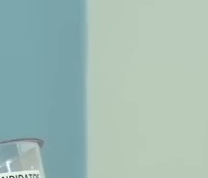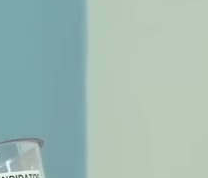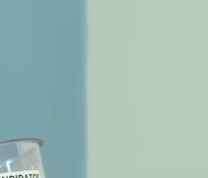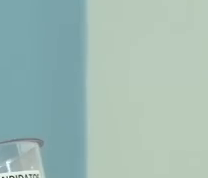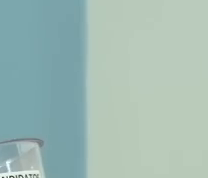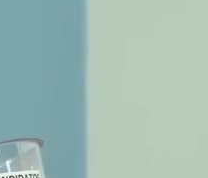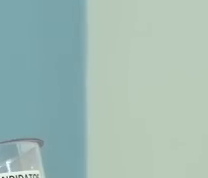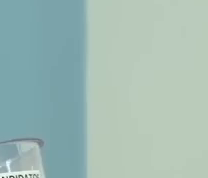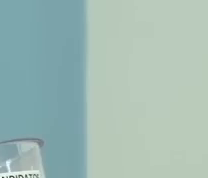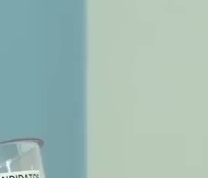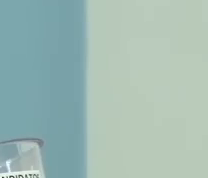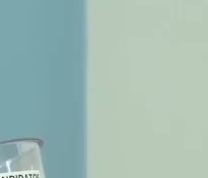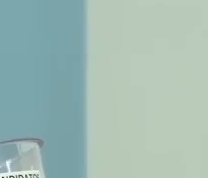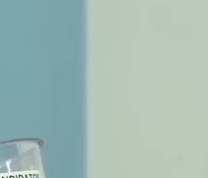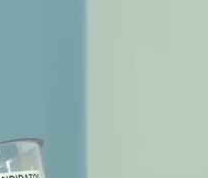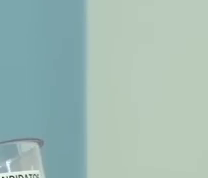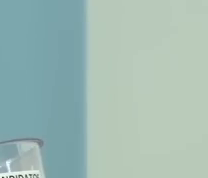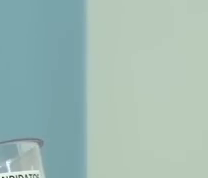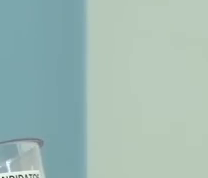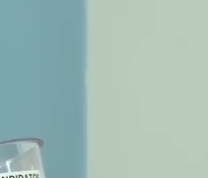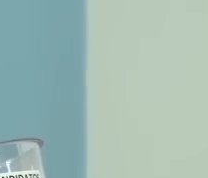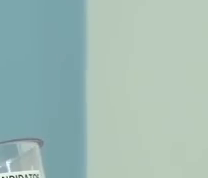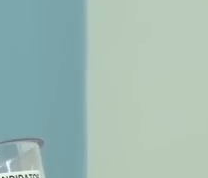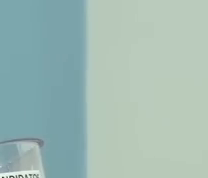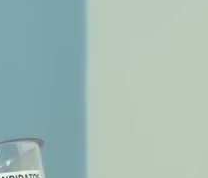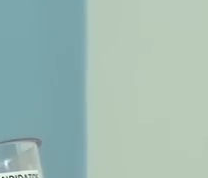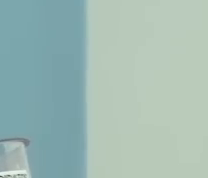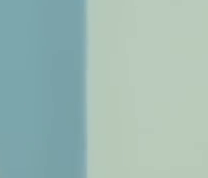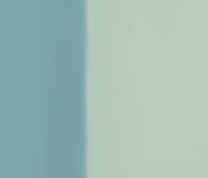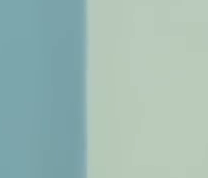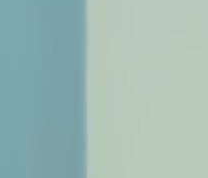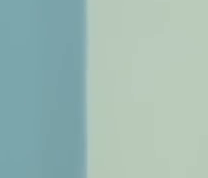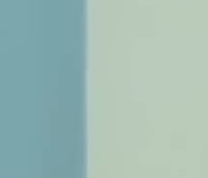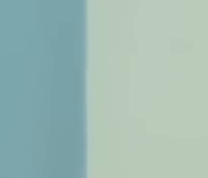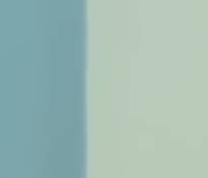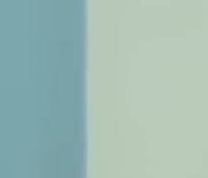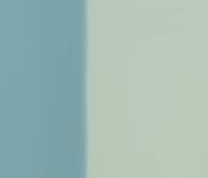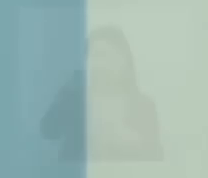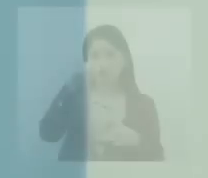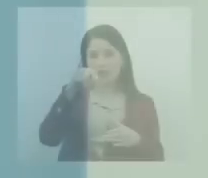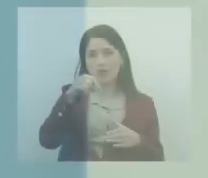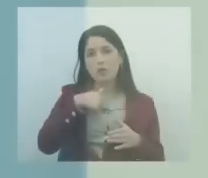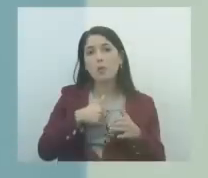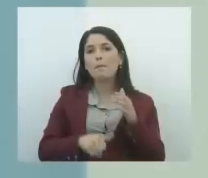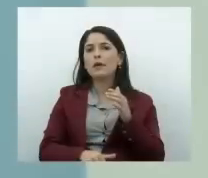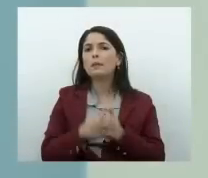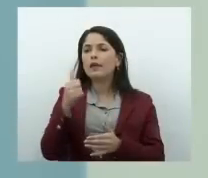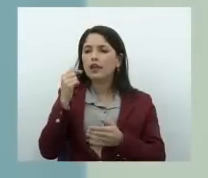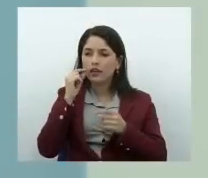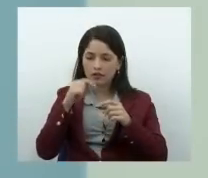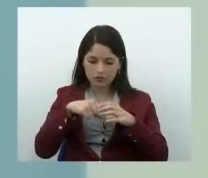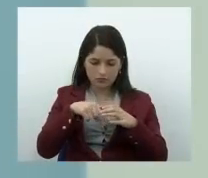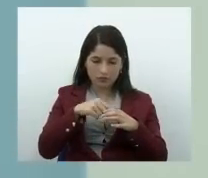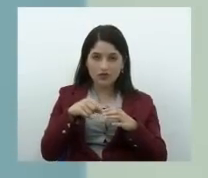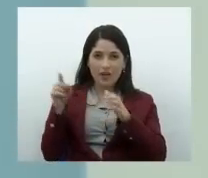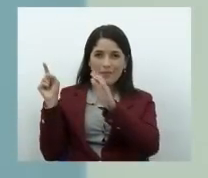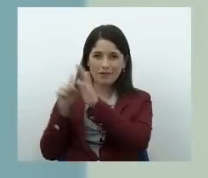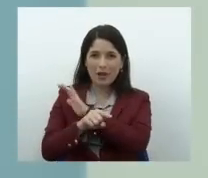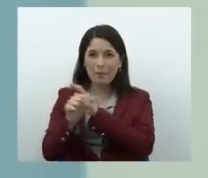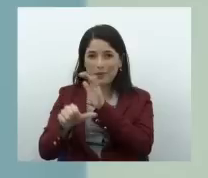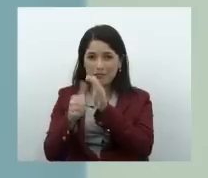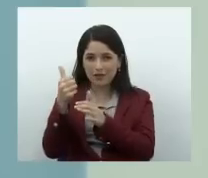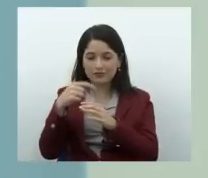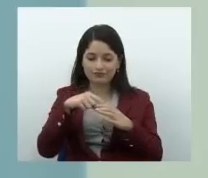aqui as regras do segundo bloco. Então eu vou proceder aqui ao sorteio do primeiro candidato a fazer a pergunta, que automaticamente será o